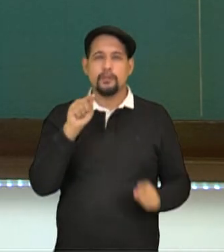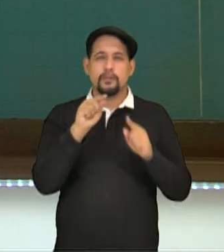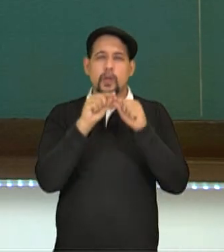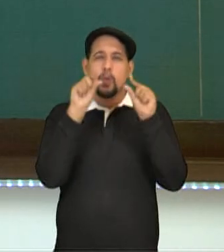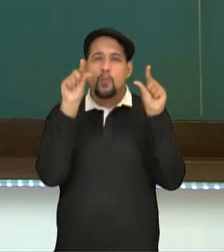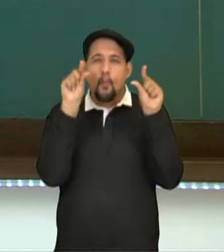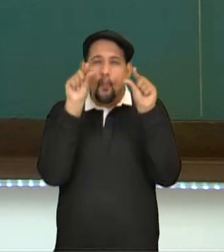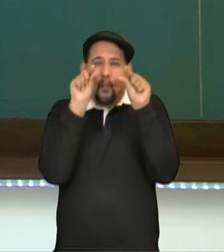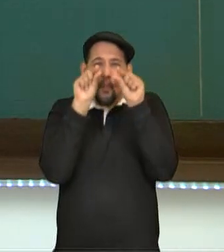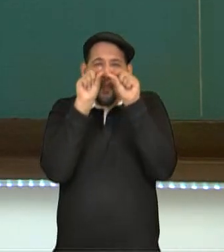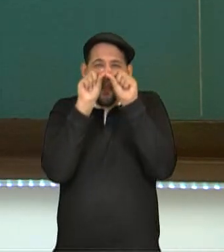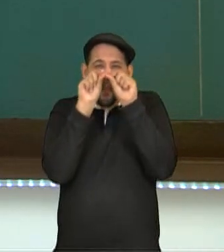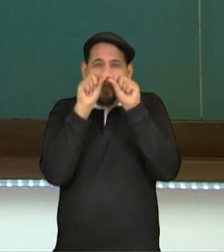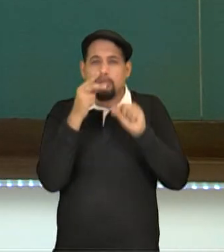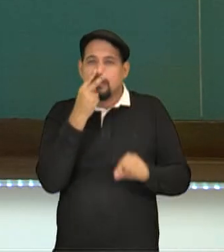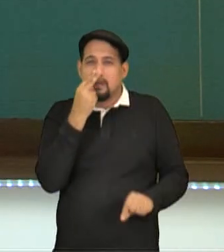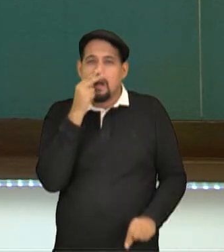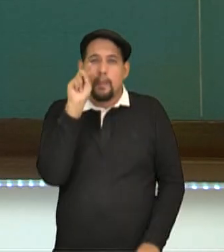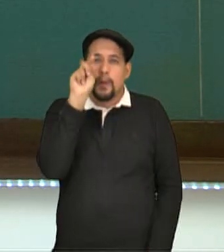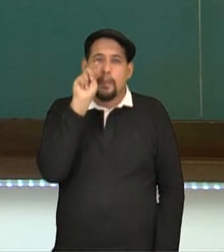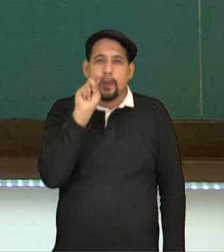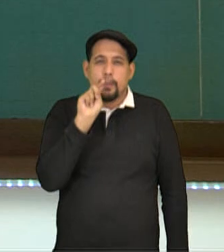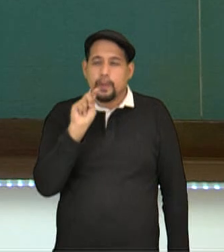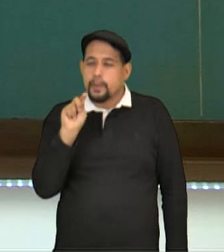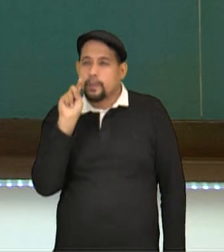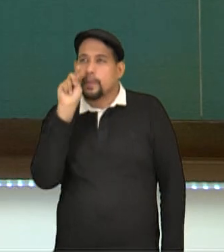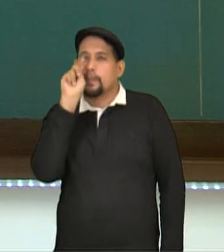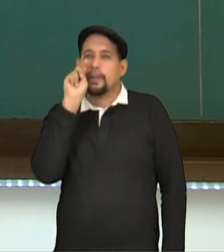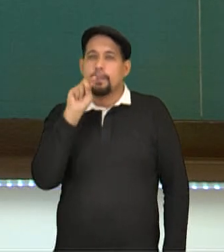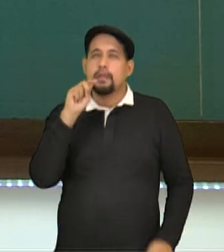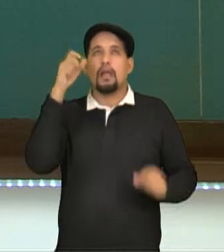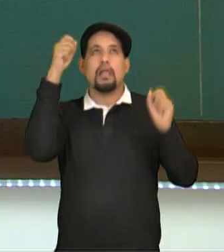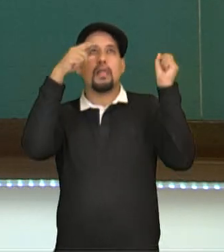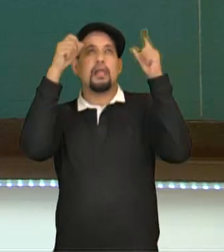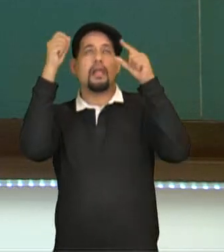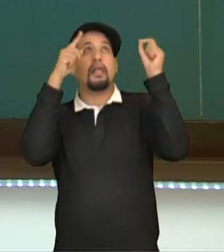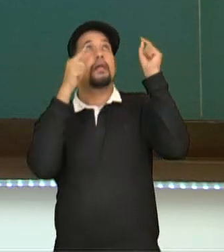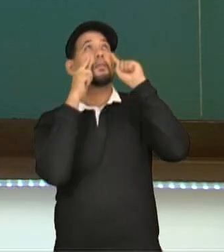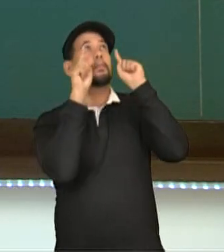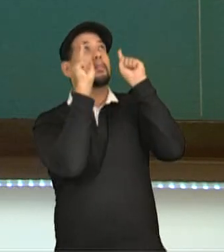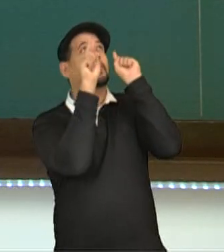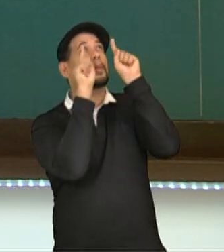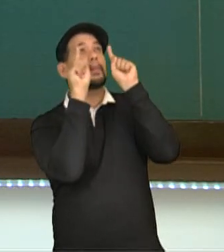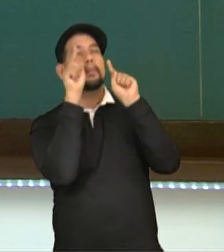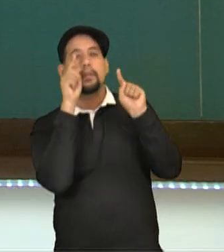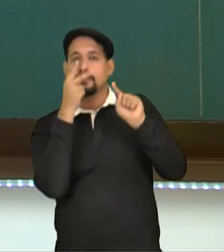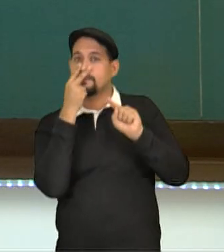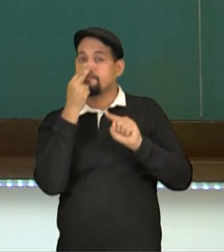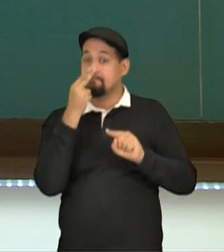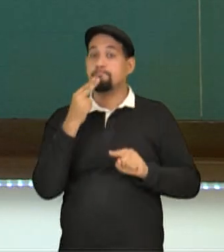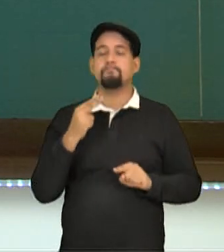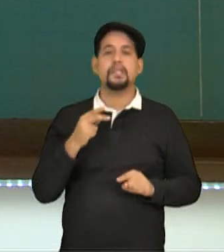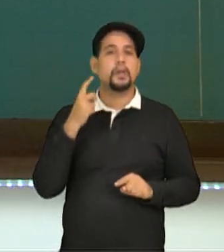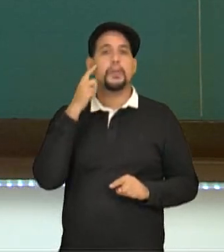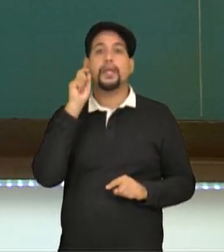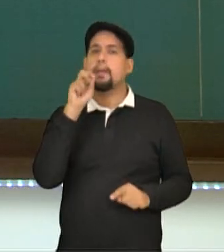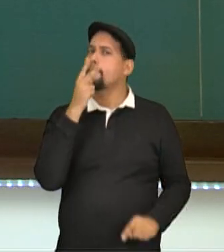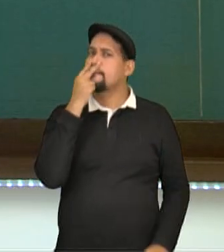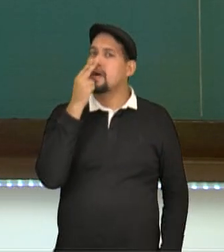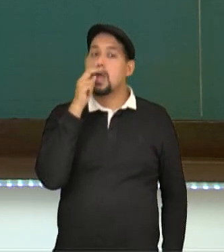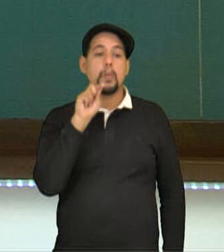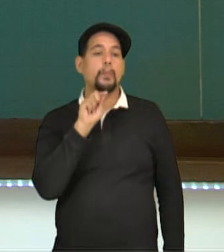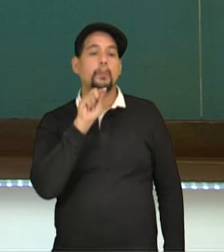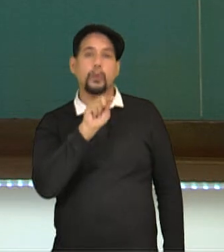bem pequenininhas? Então, quando a gente vê essas estrelas, a ideia delas é uma ideia de